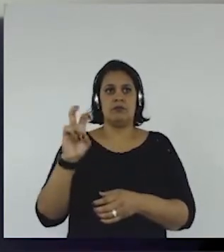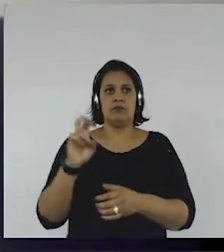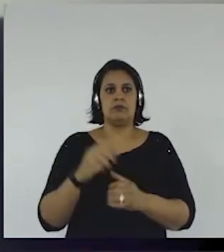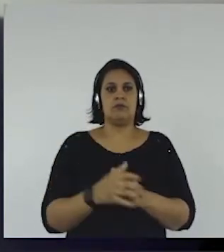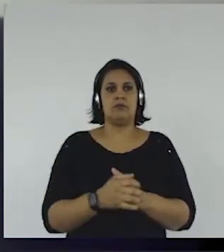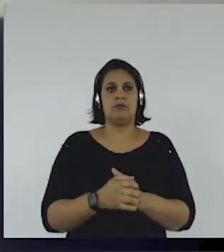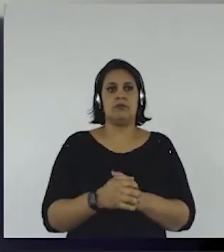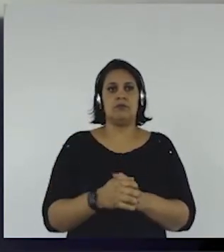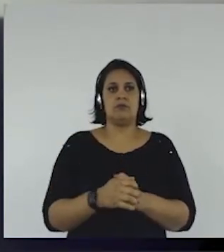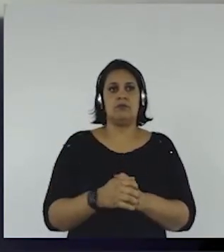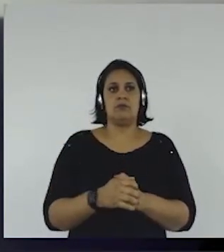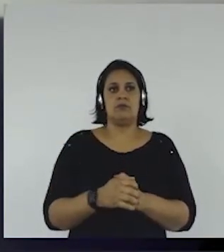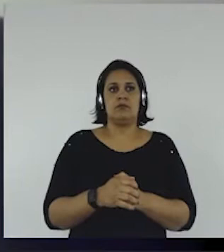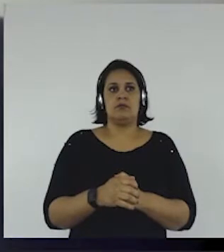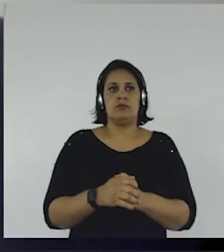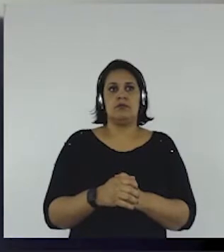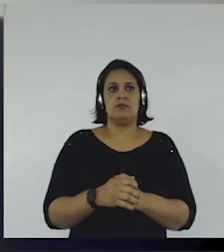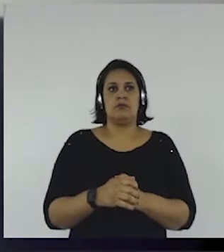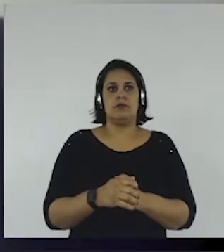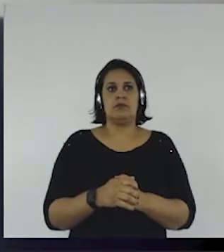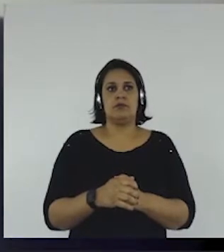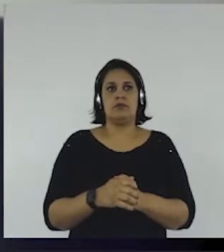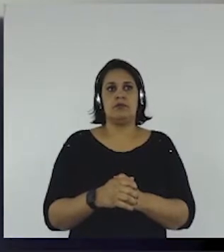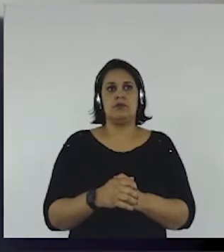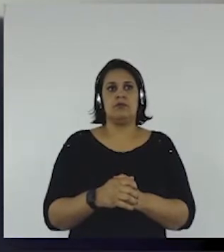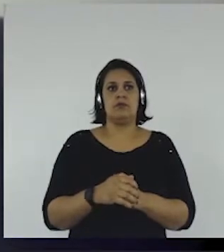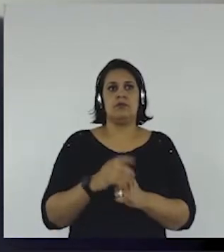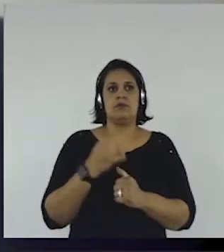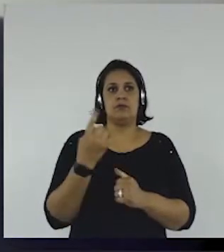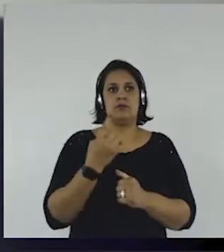de Janeiro desde 1º de